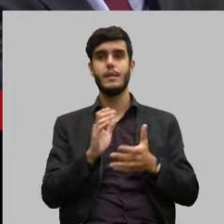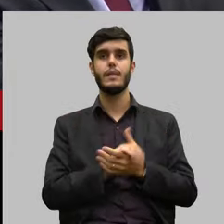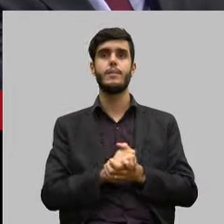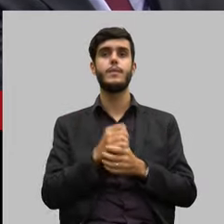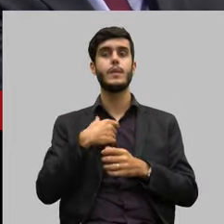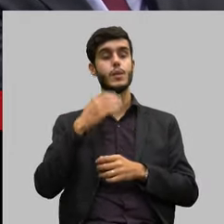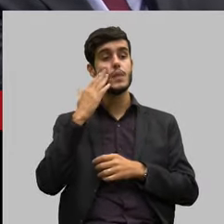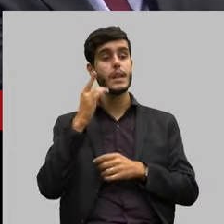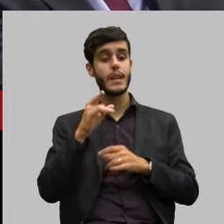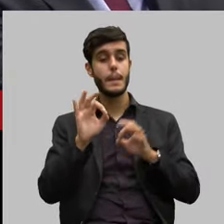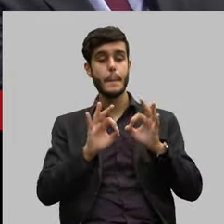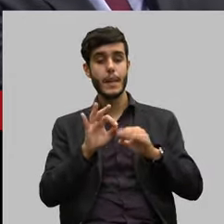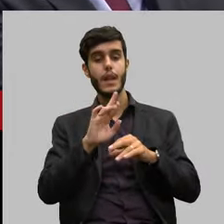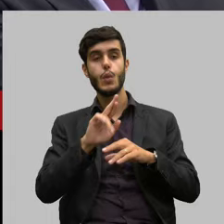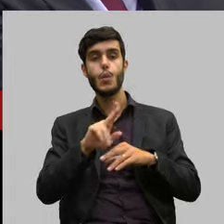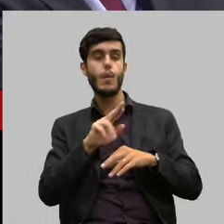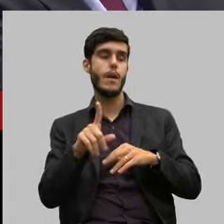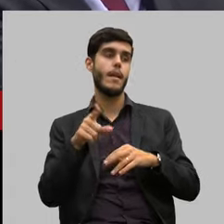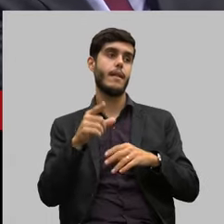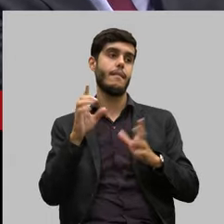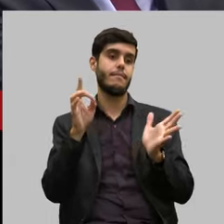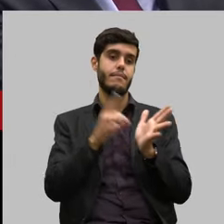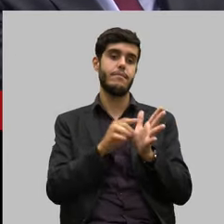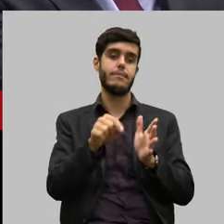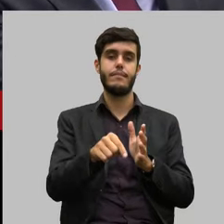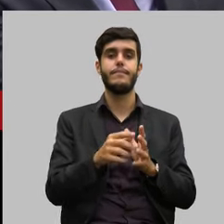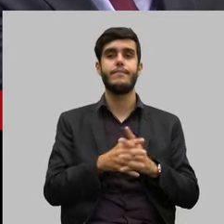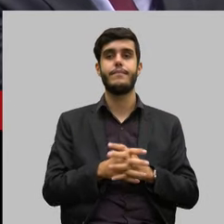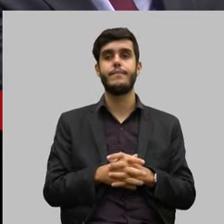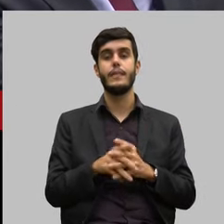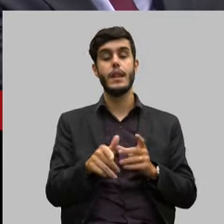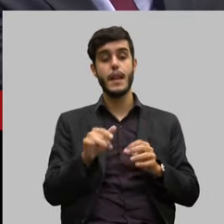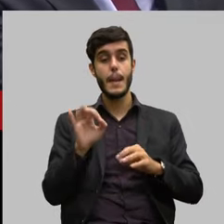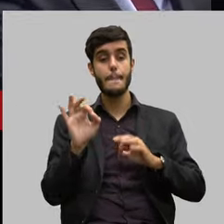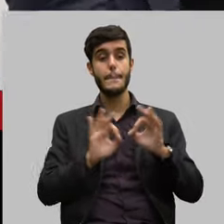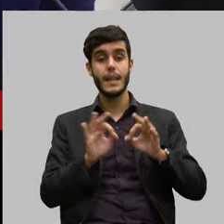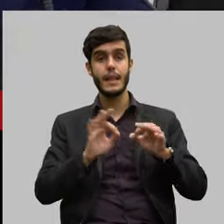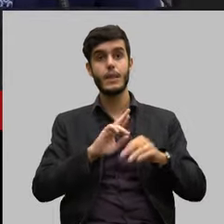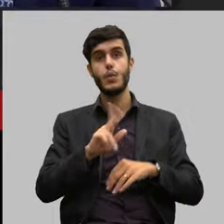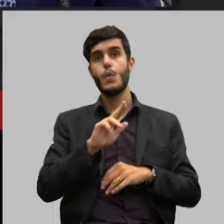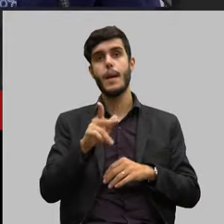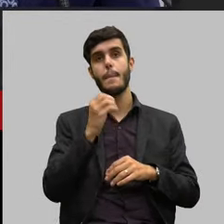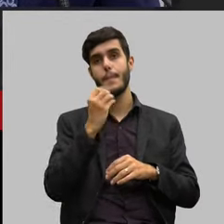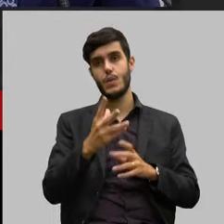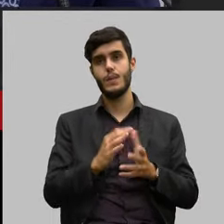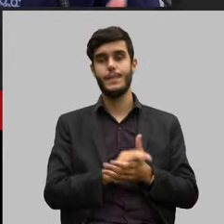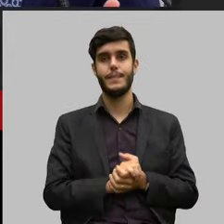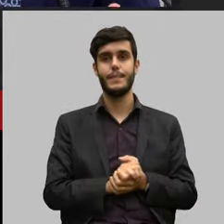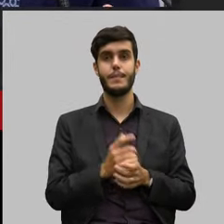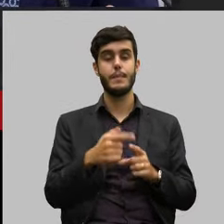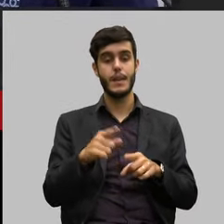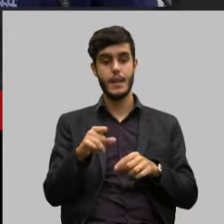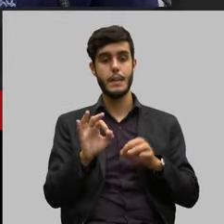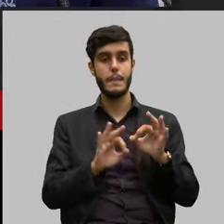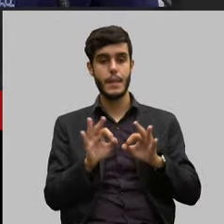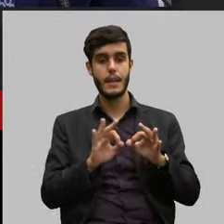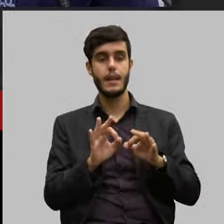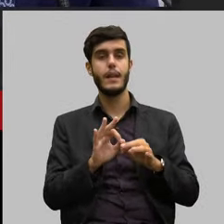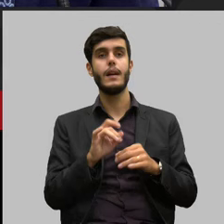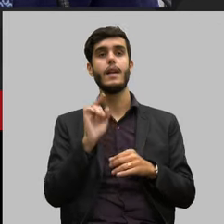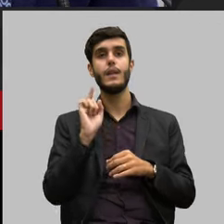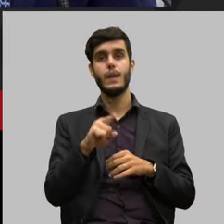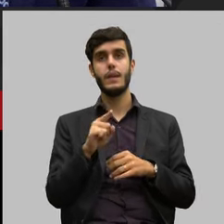ideal né a gente vê o plano não é bom mas é um plano que nos dá uma